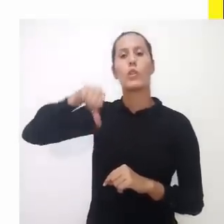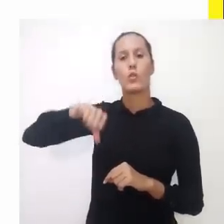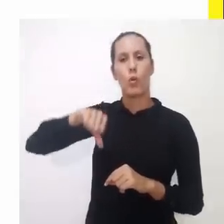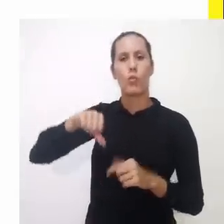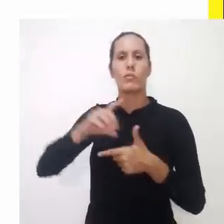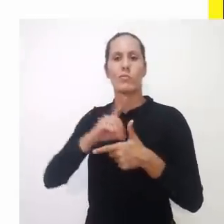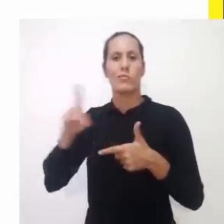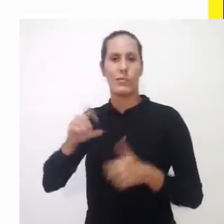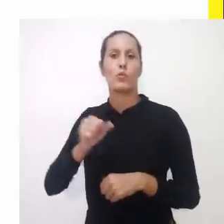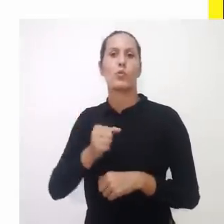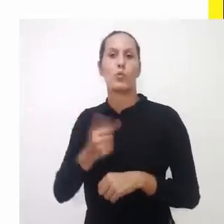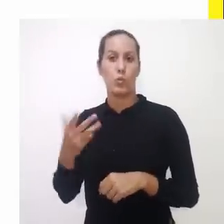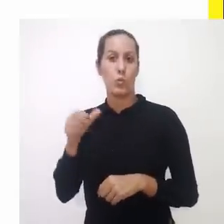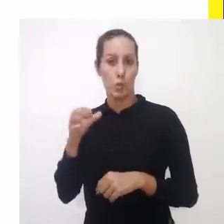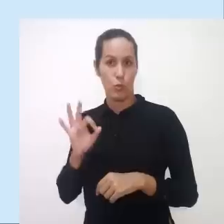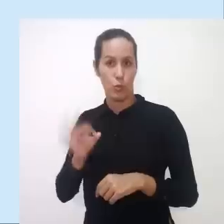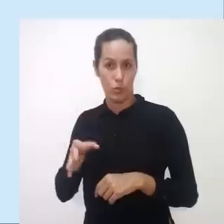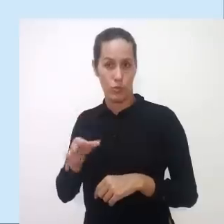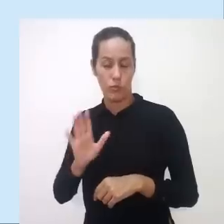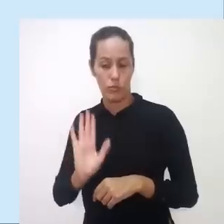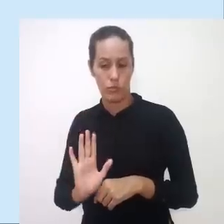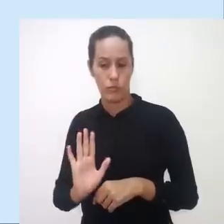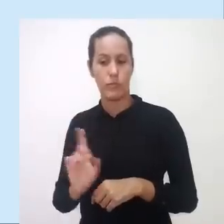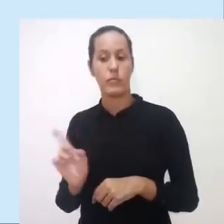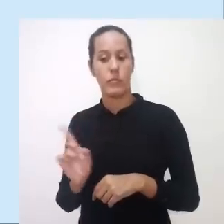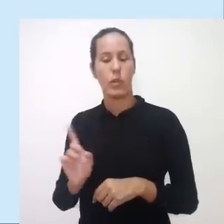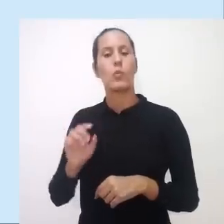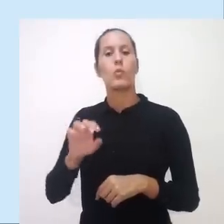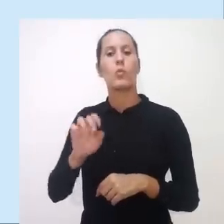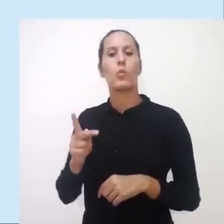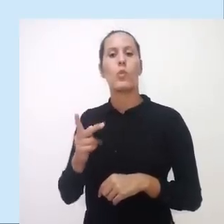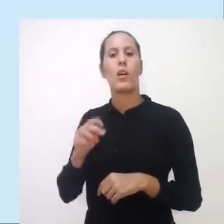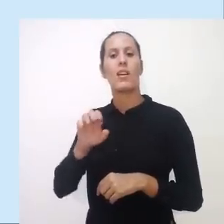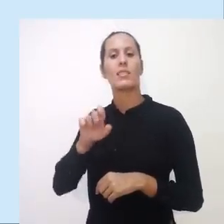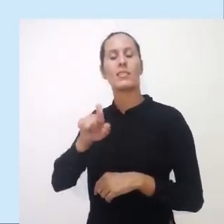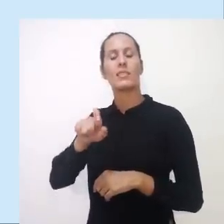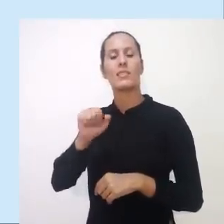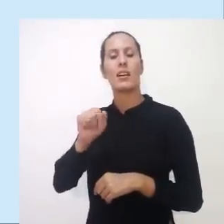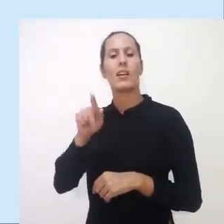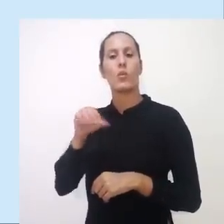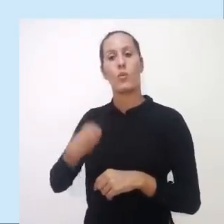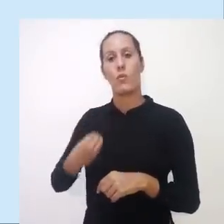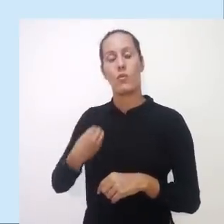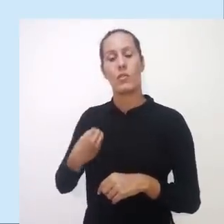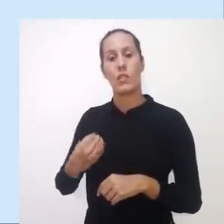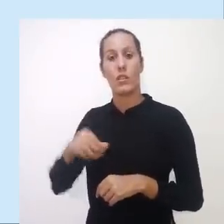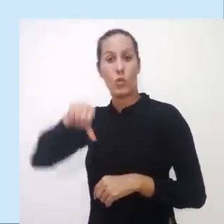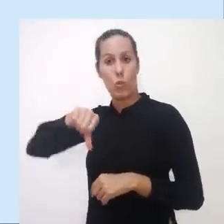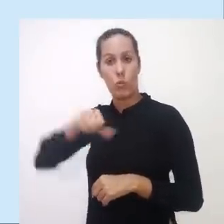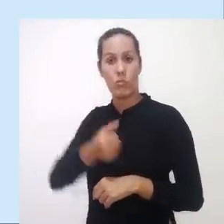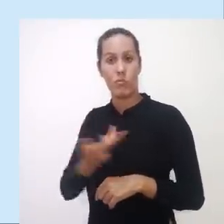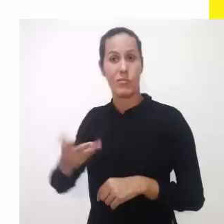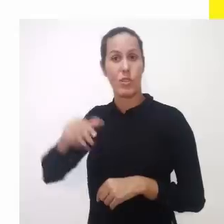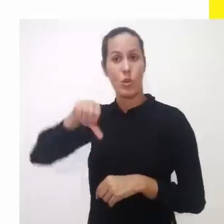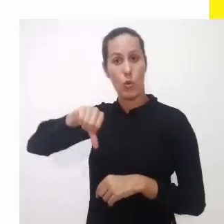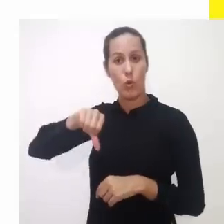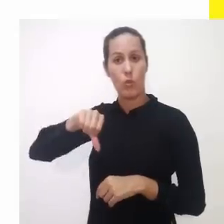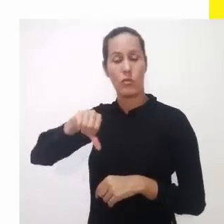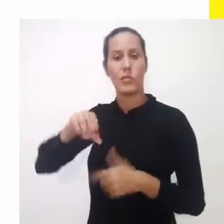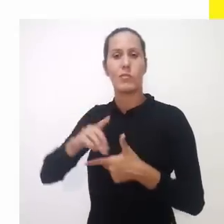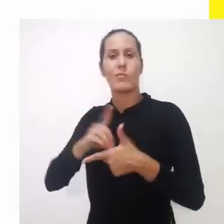9 diagonais, certo? Então, ó, um hexágono tem 9 diagonais. Perceba que o